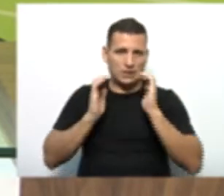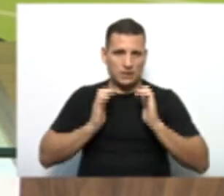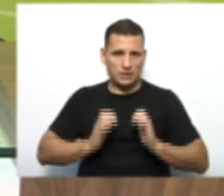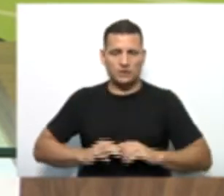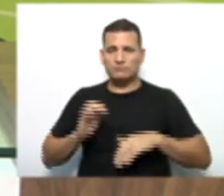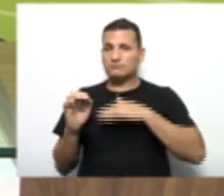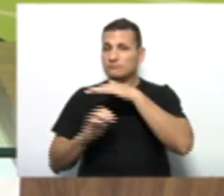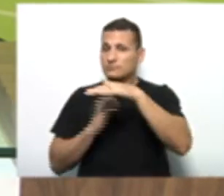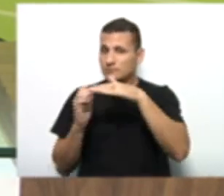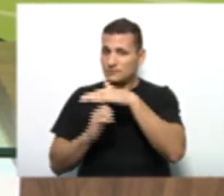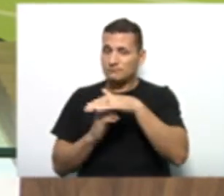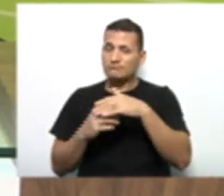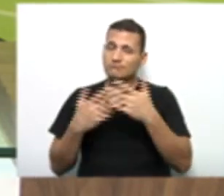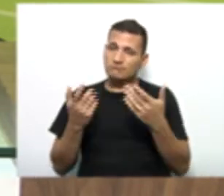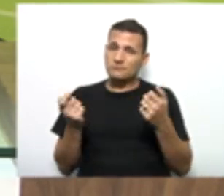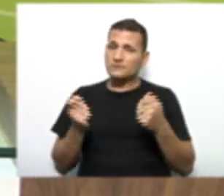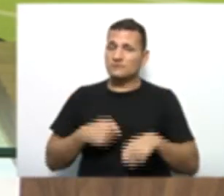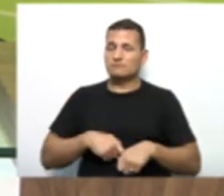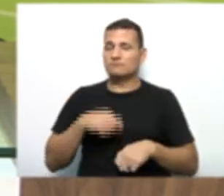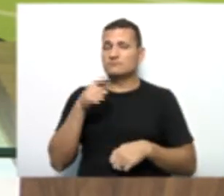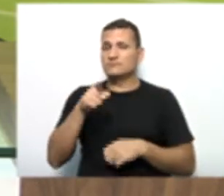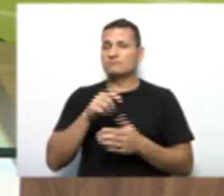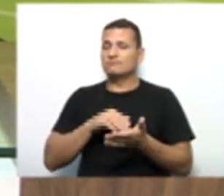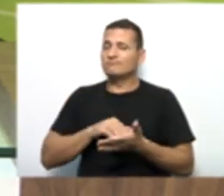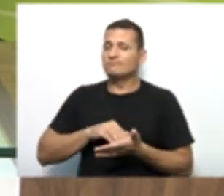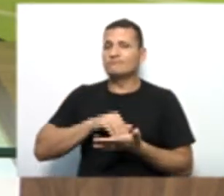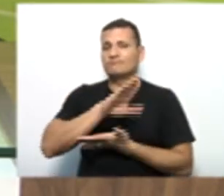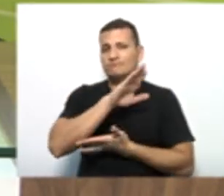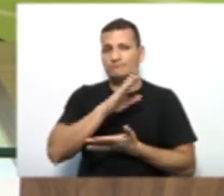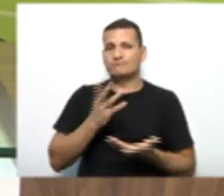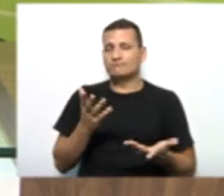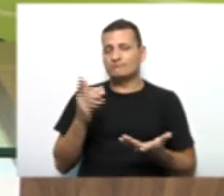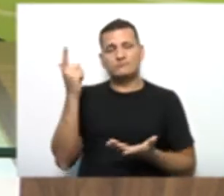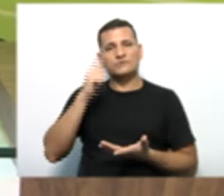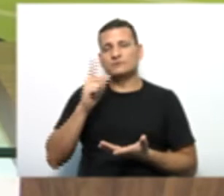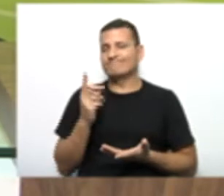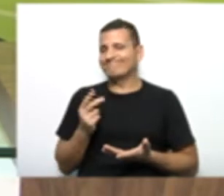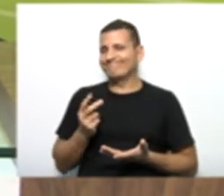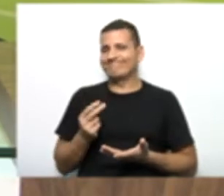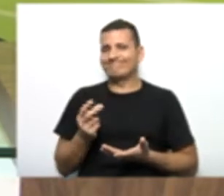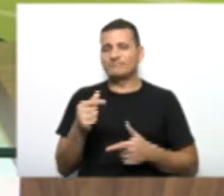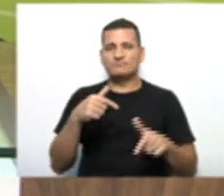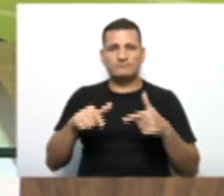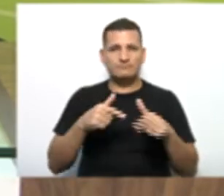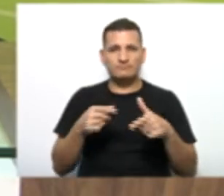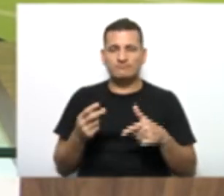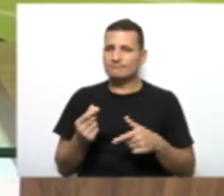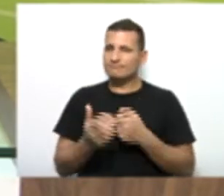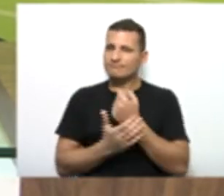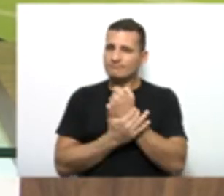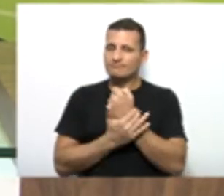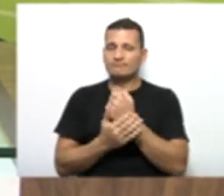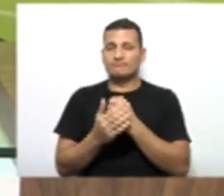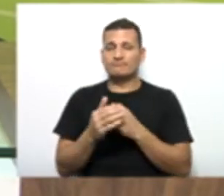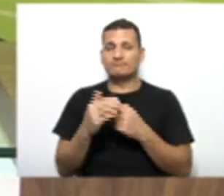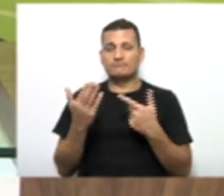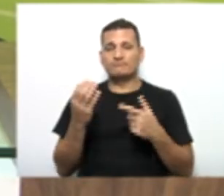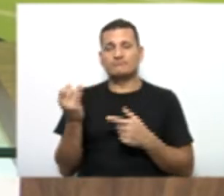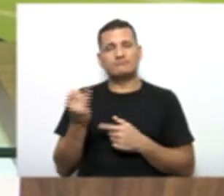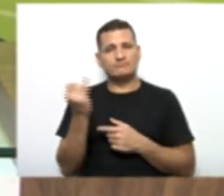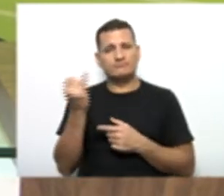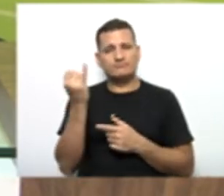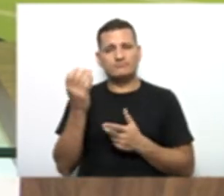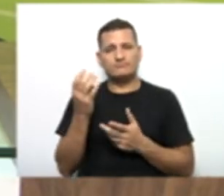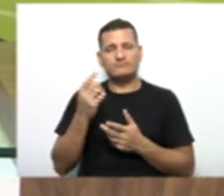pela empresa, né, possivelmente você não consiga manter, né, o seu emprego por muito tempo. Então, é fundamental que